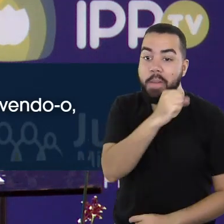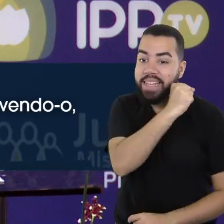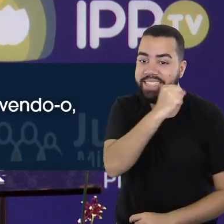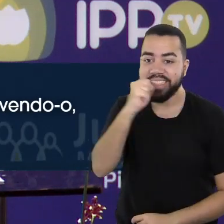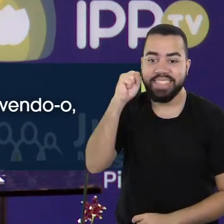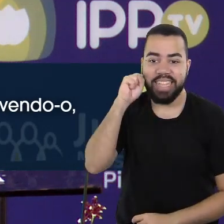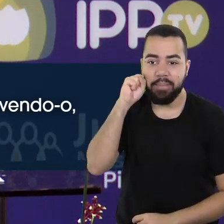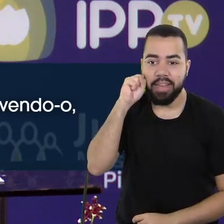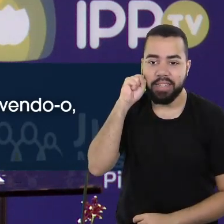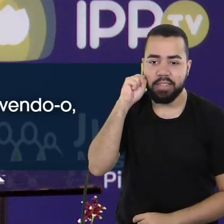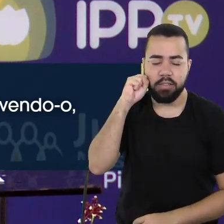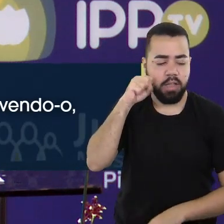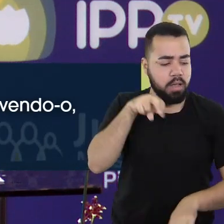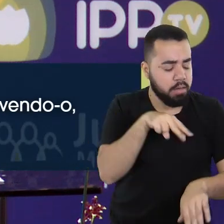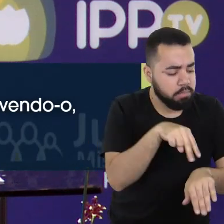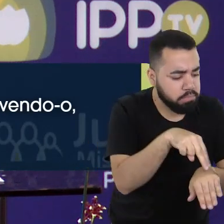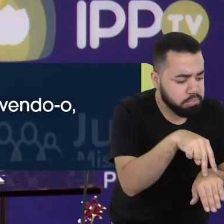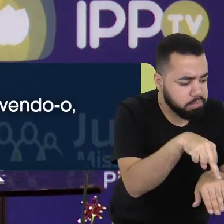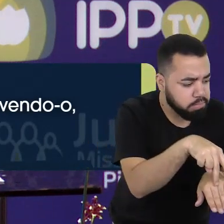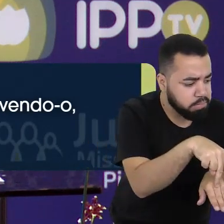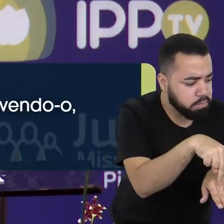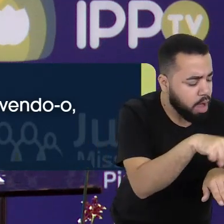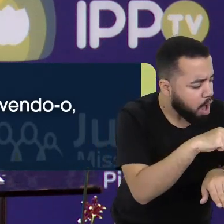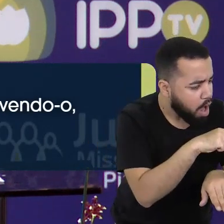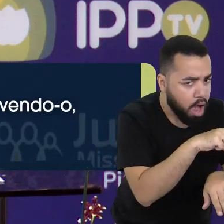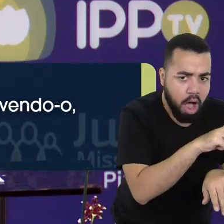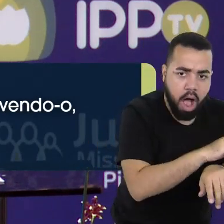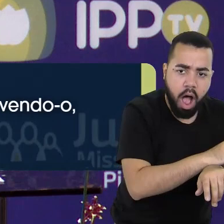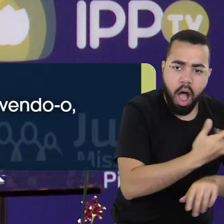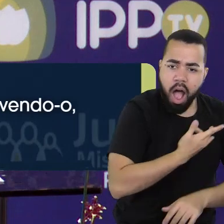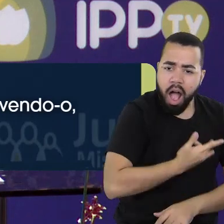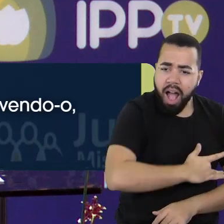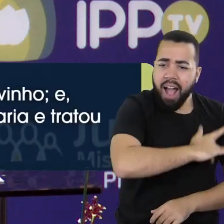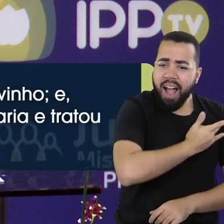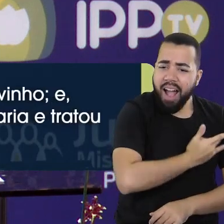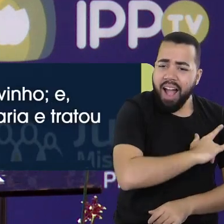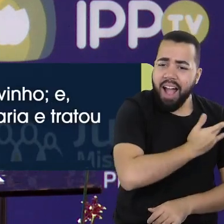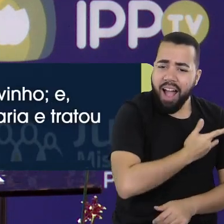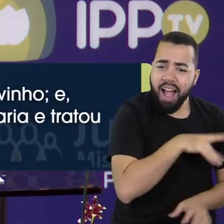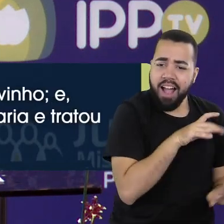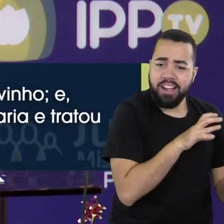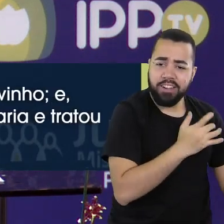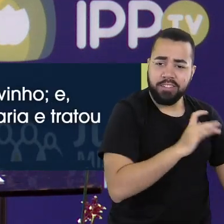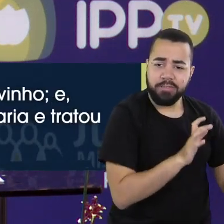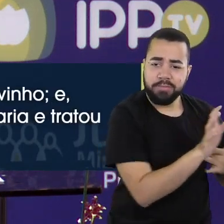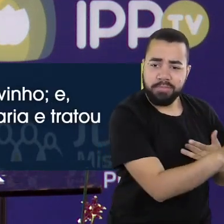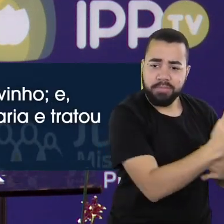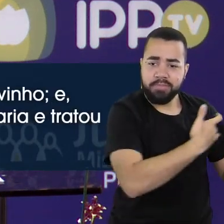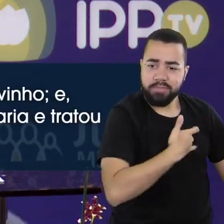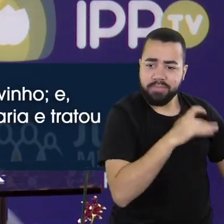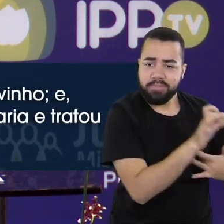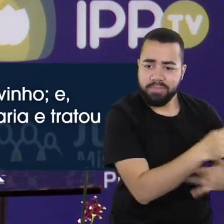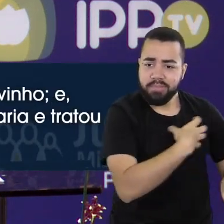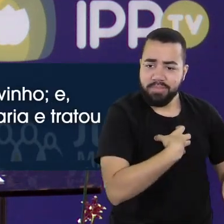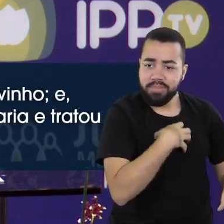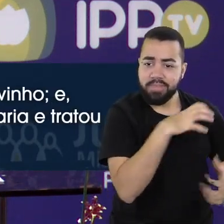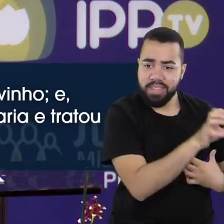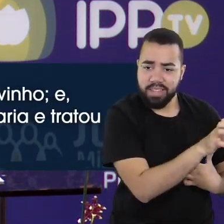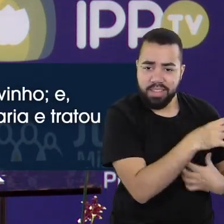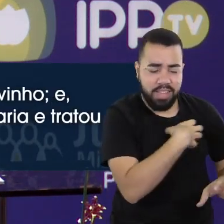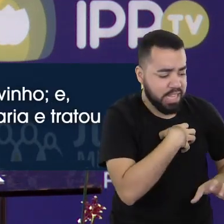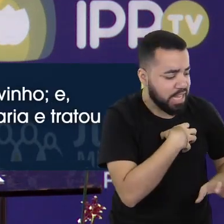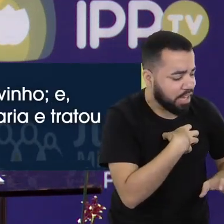que seguiu o seu caminho passou-lhe perto e, vendo, compadeceu-se dele. Chegando-se, pensou-lhes